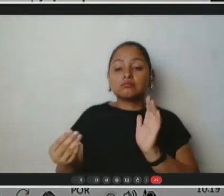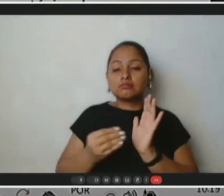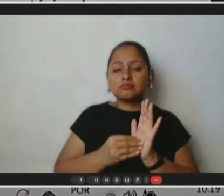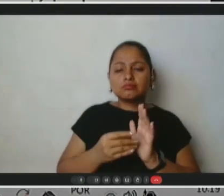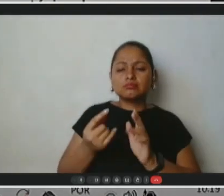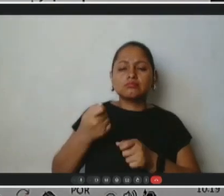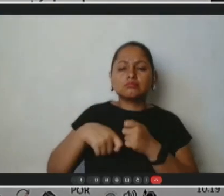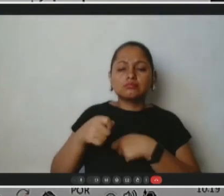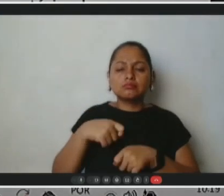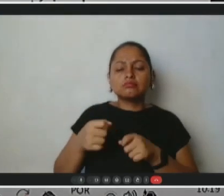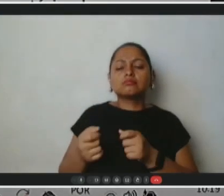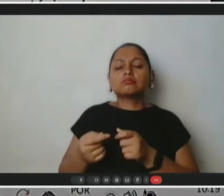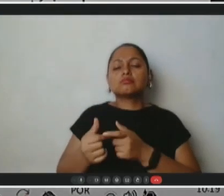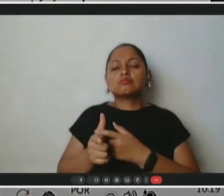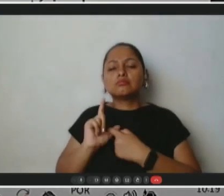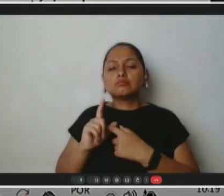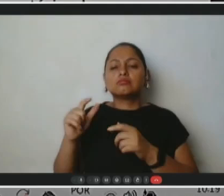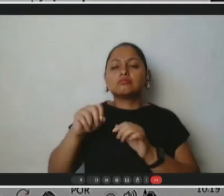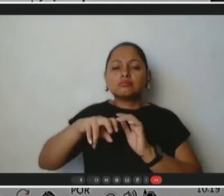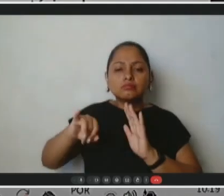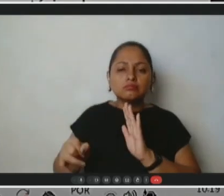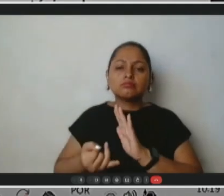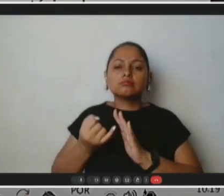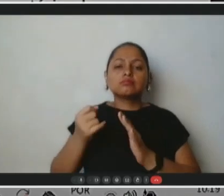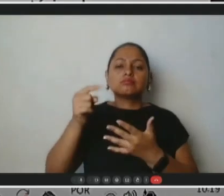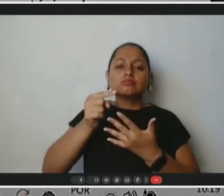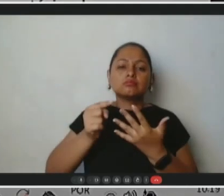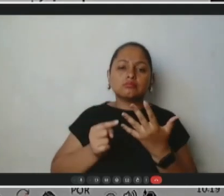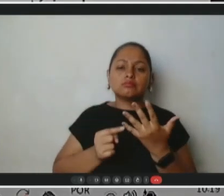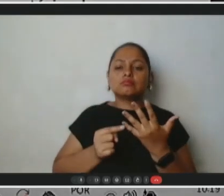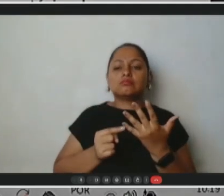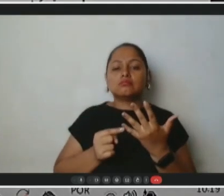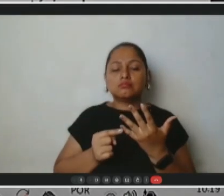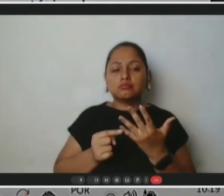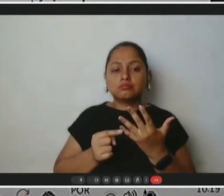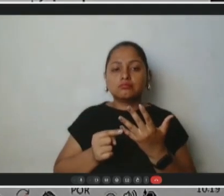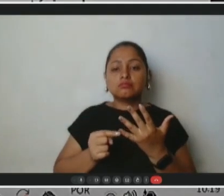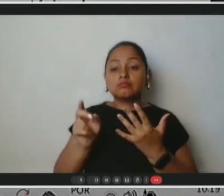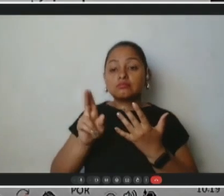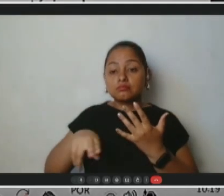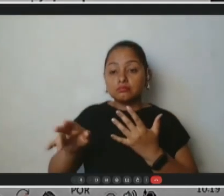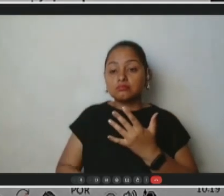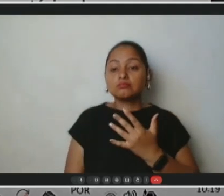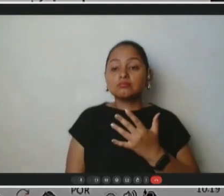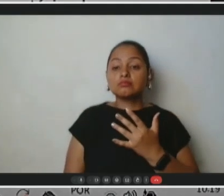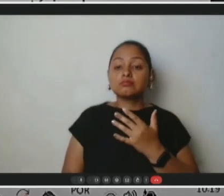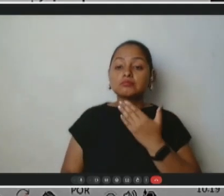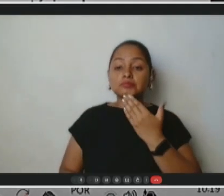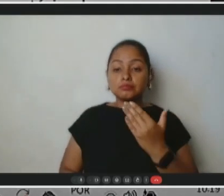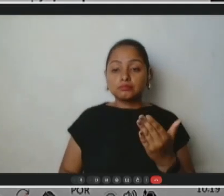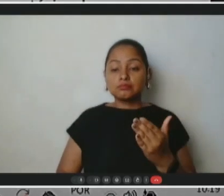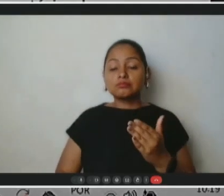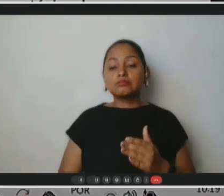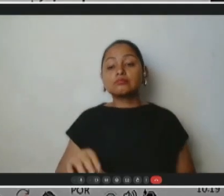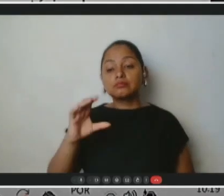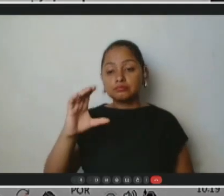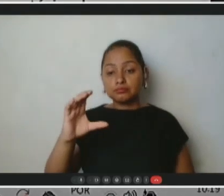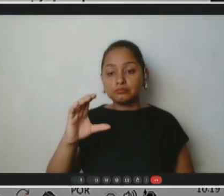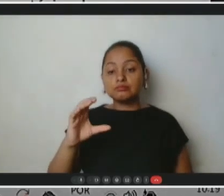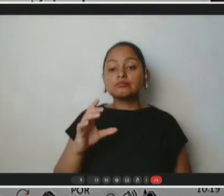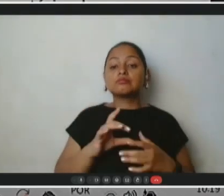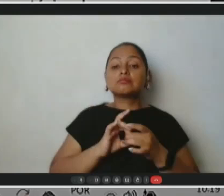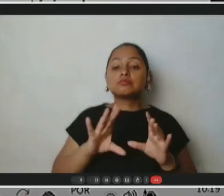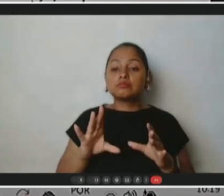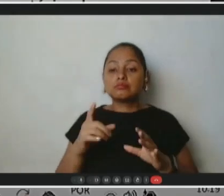despesas, custos com juros e outros encargos decorrentes da contratação de operação de crédito e de operações de crédito por antecipação da